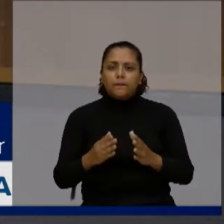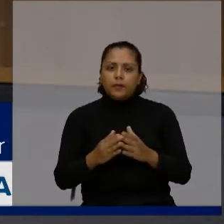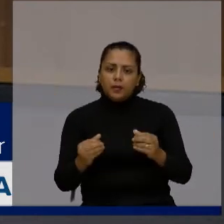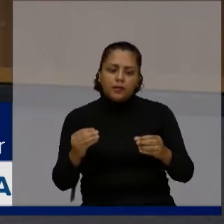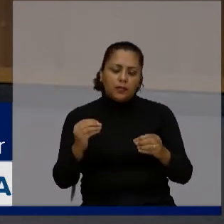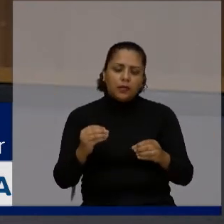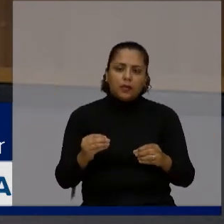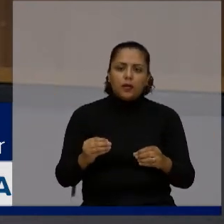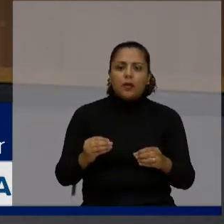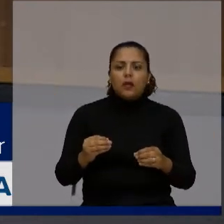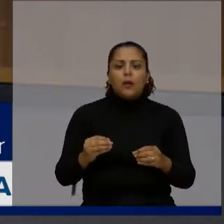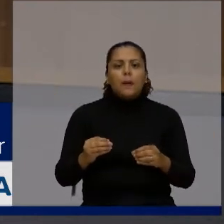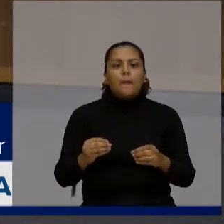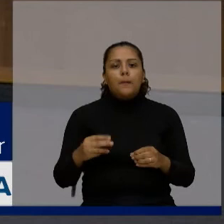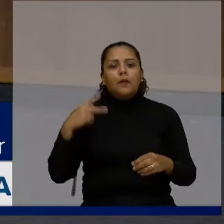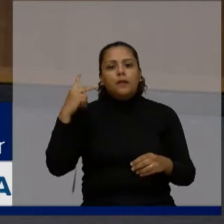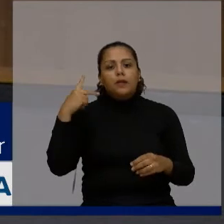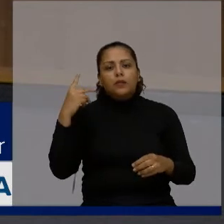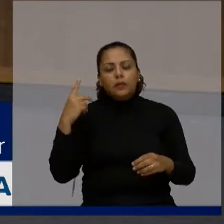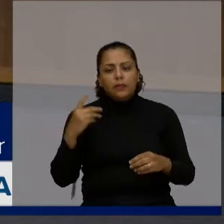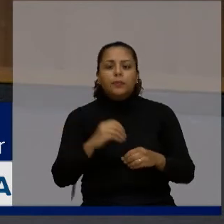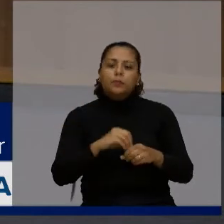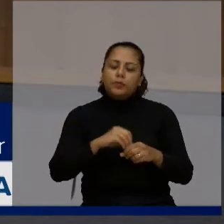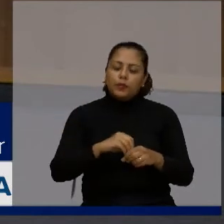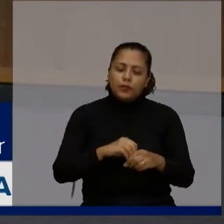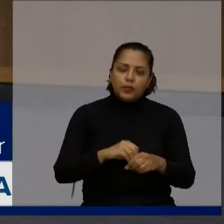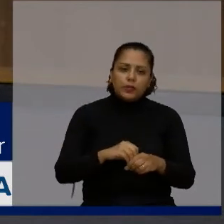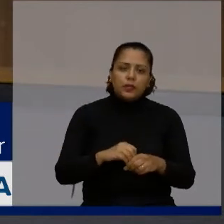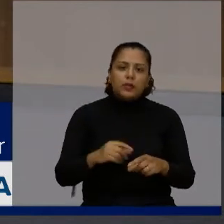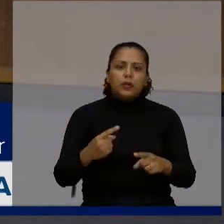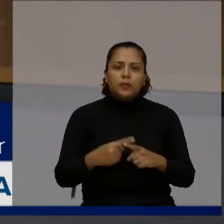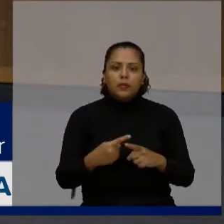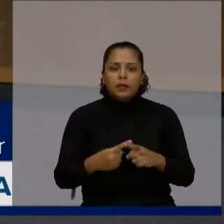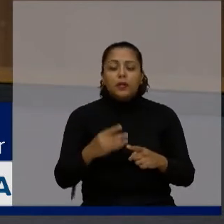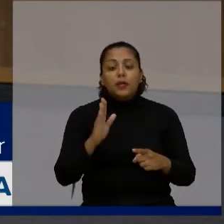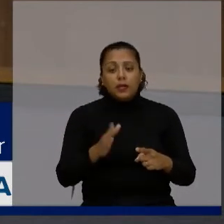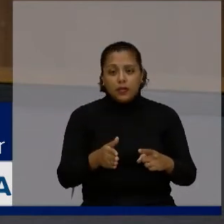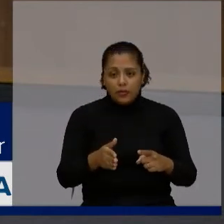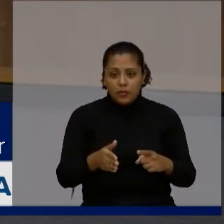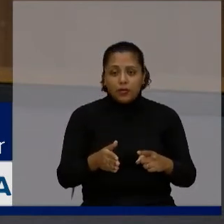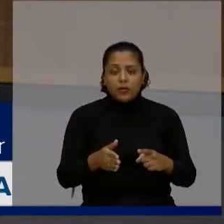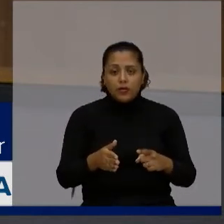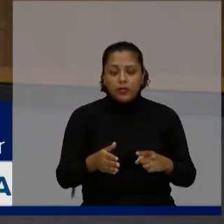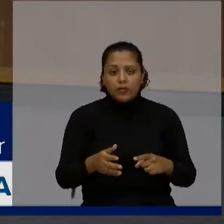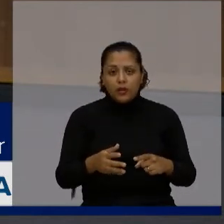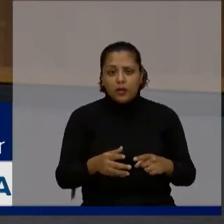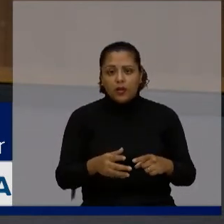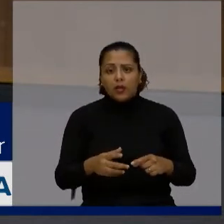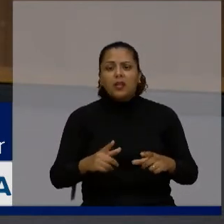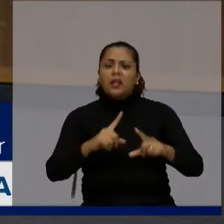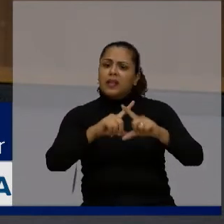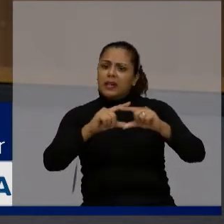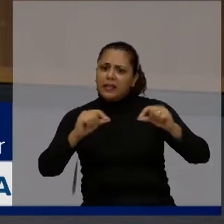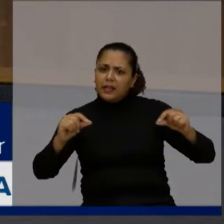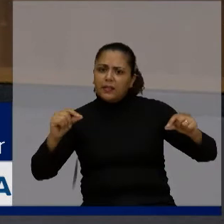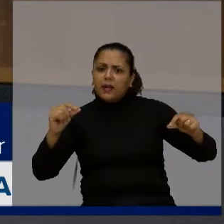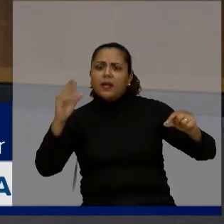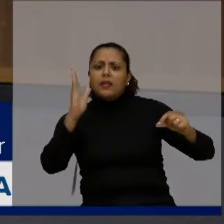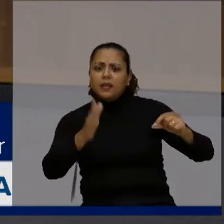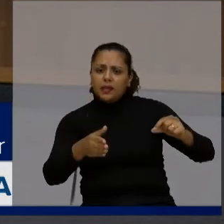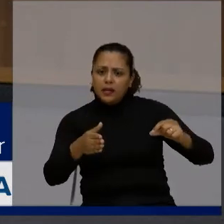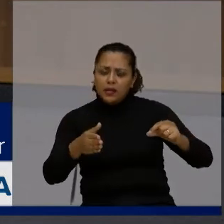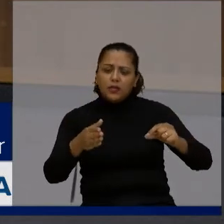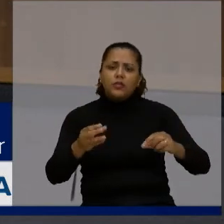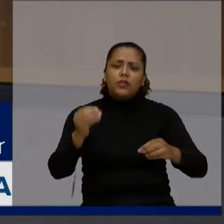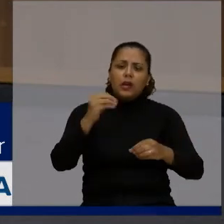que votem a favor, porque já foi votado na Assembleia, está lá para o governador se